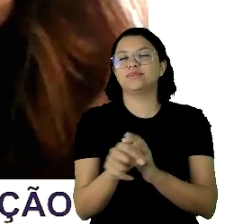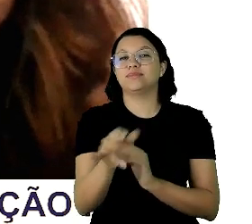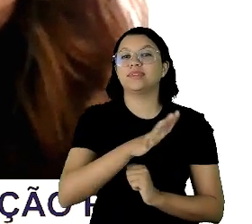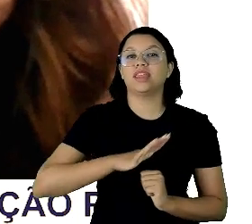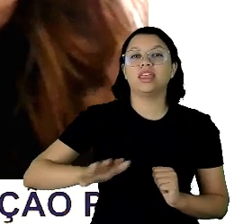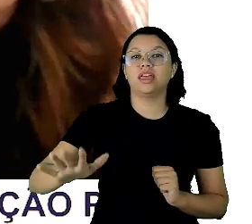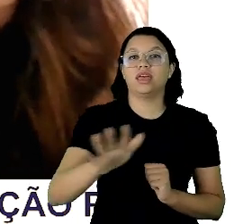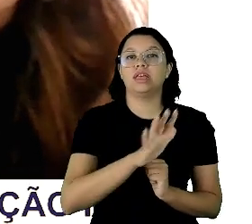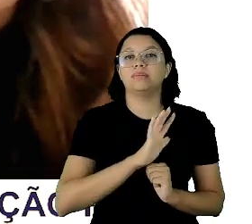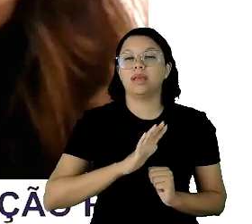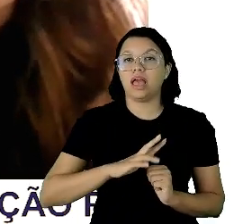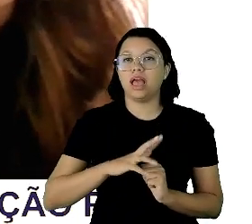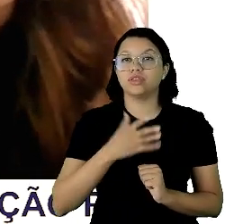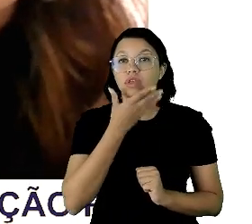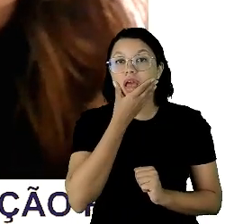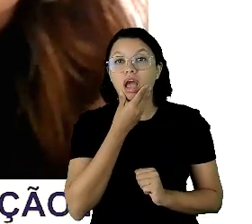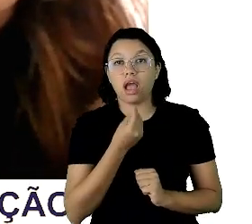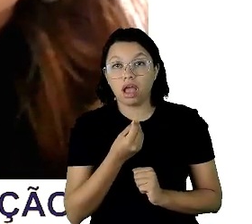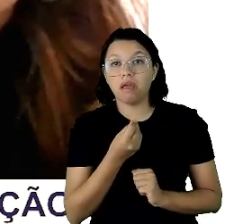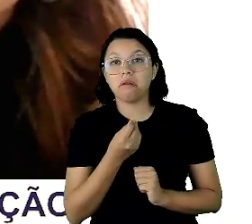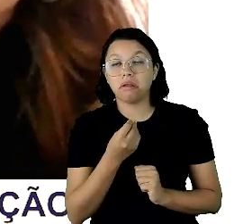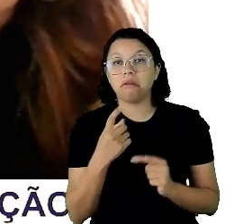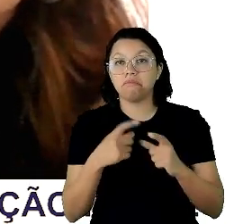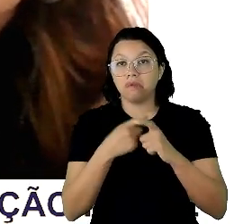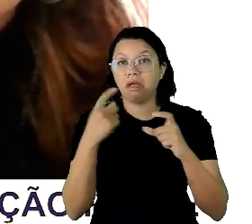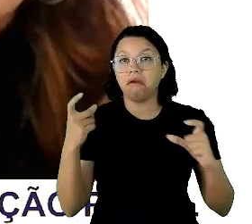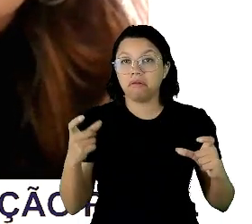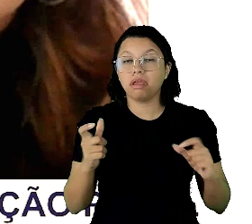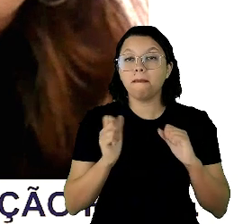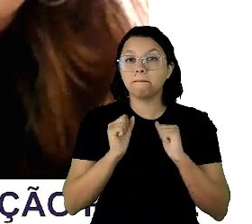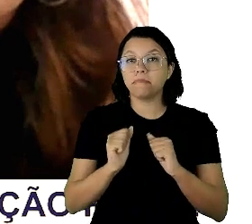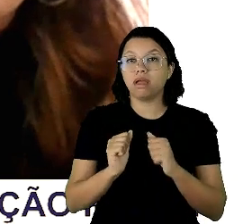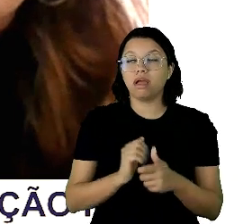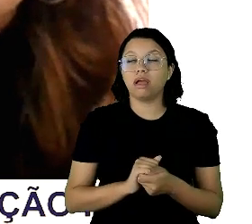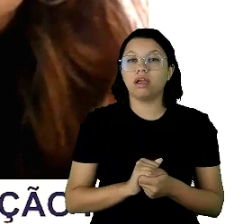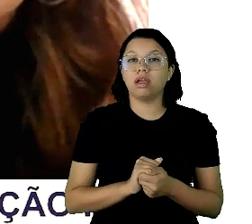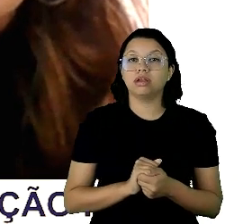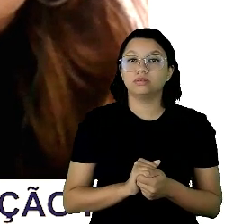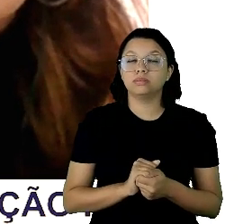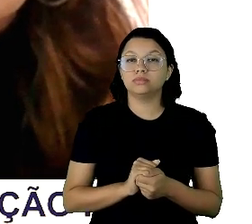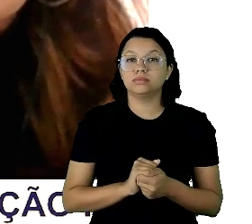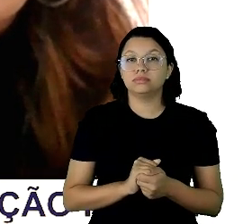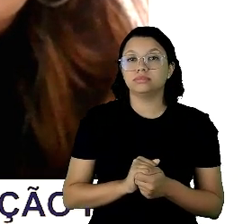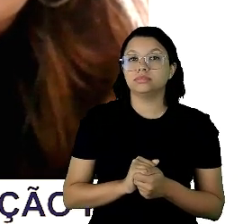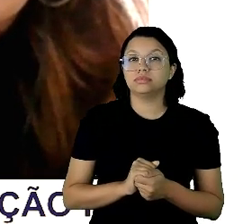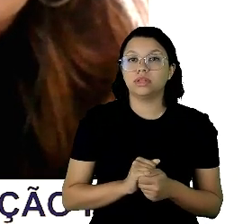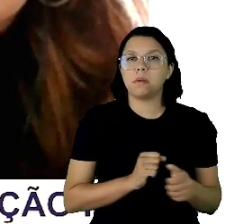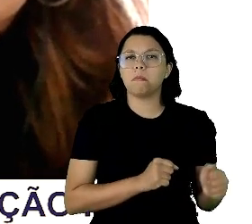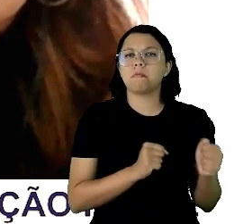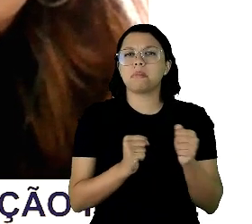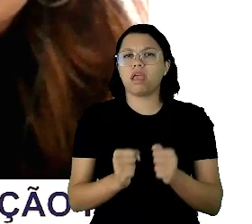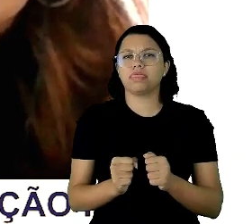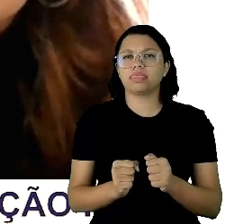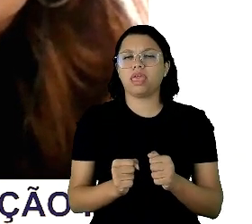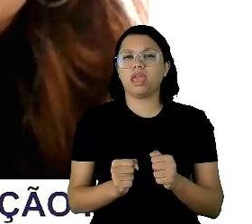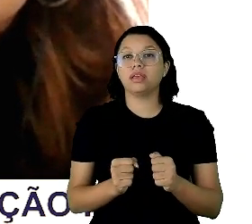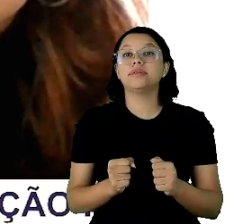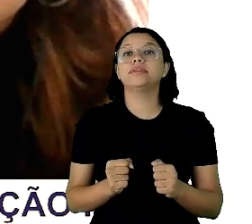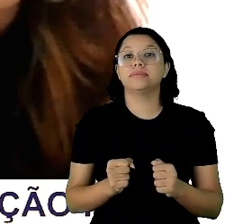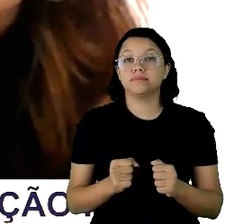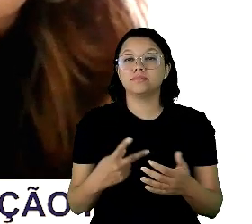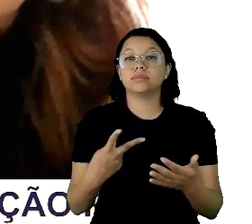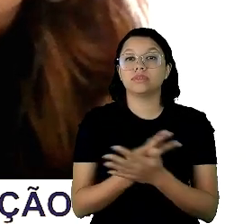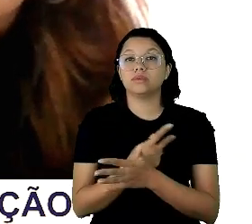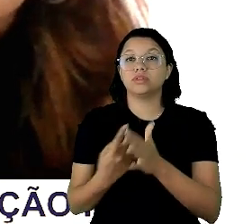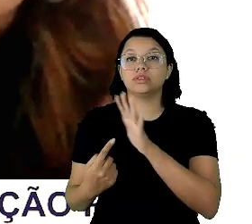masculino, num espaço de poder e que acabou expondo de forma bastante